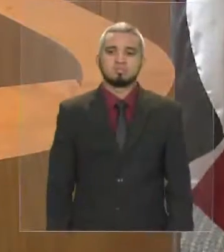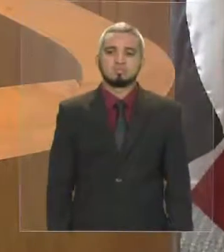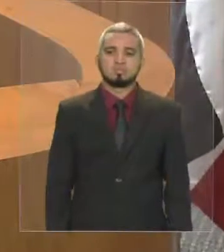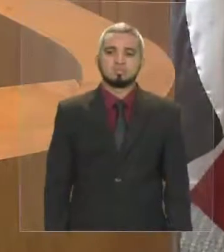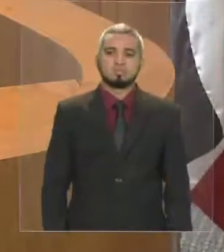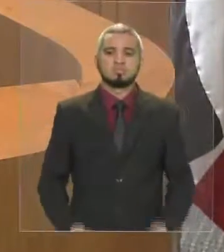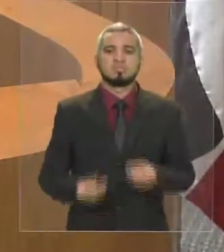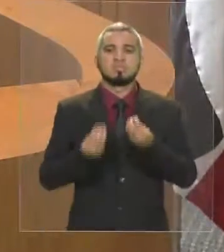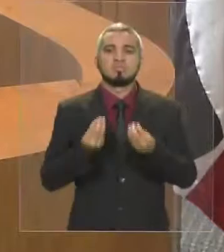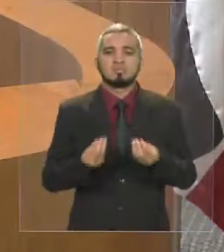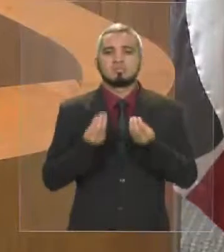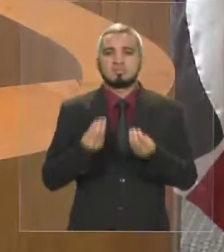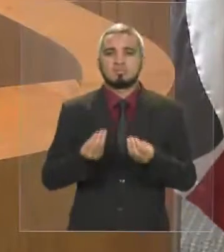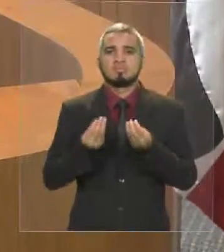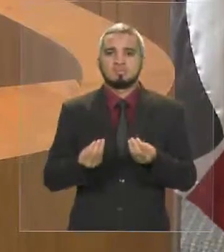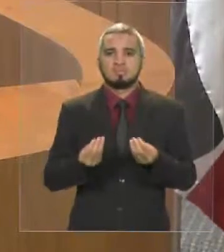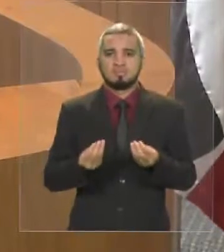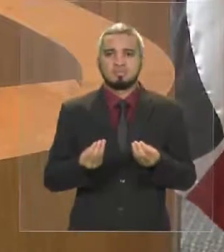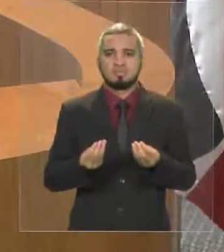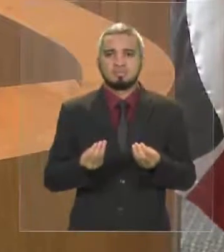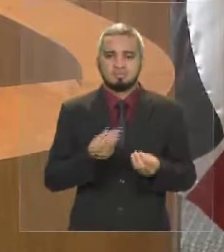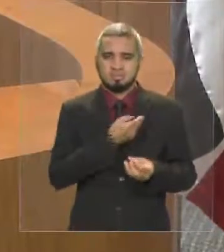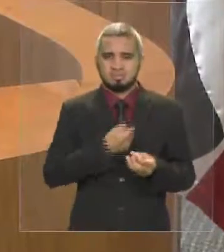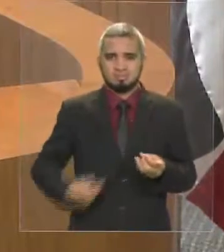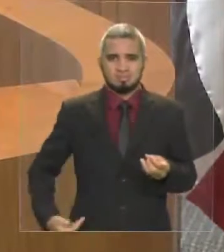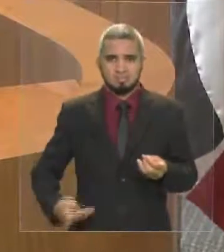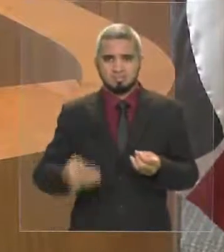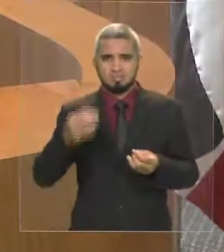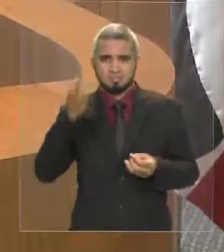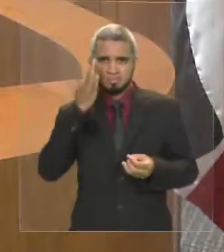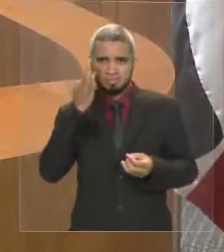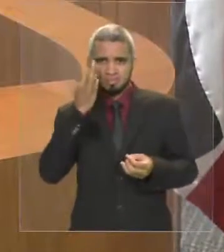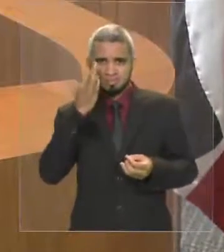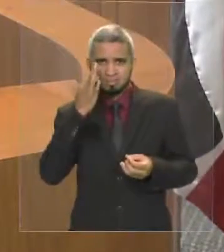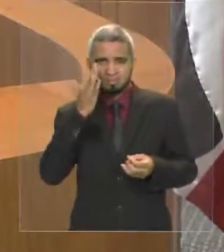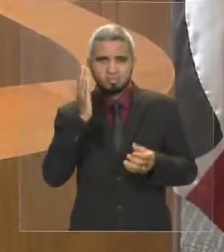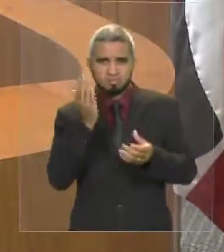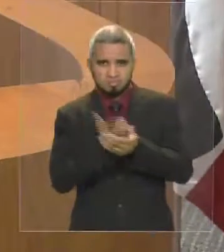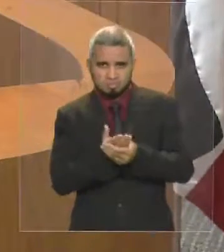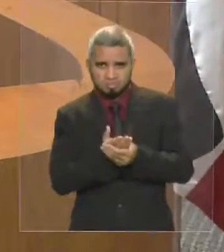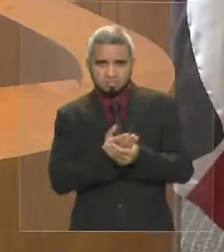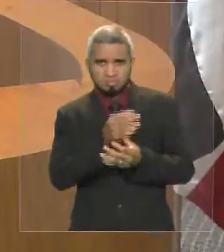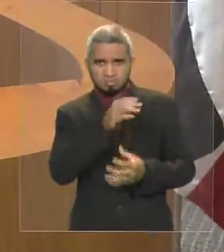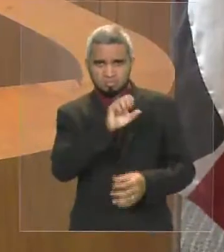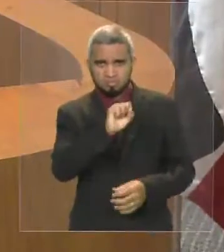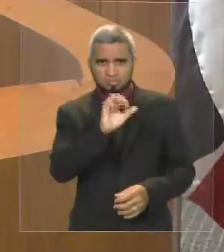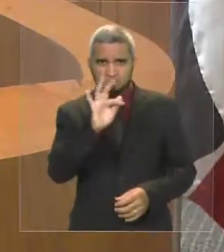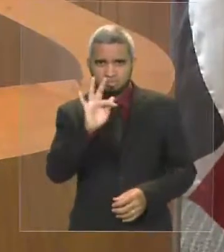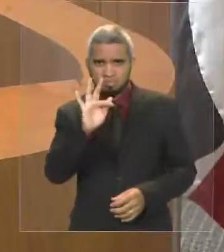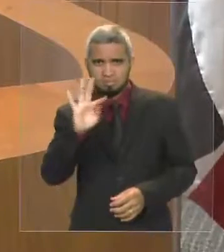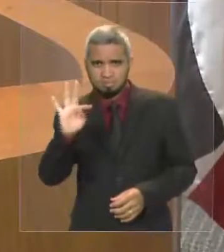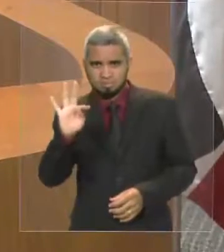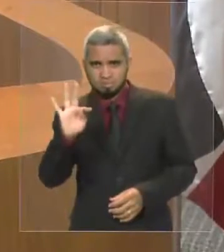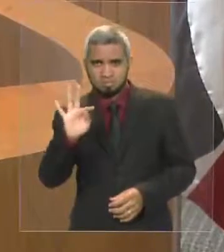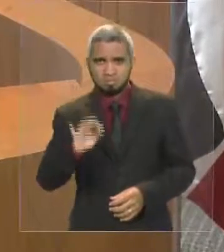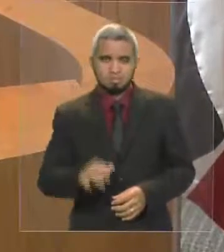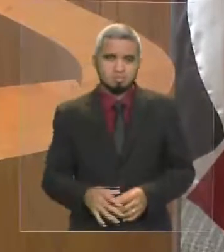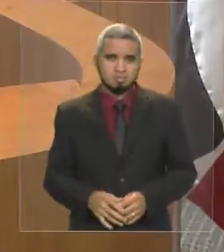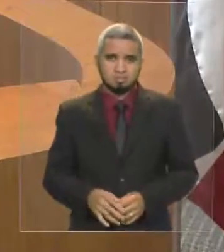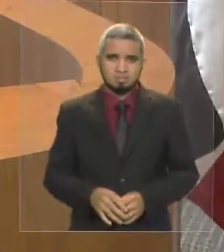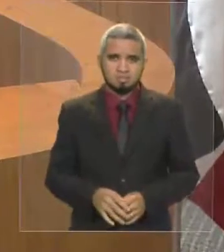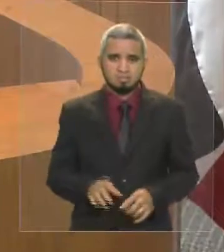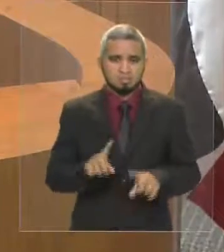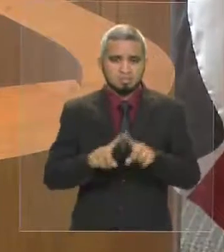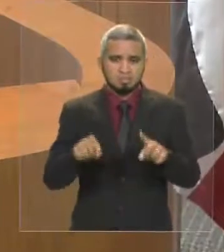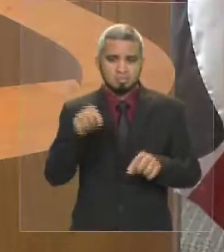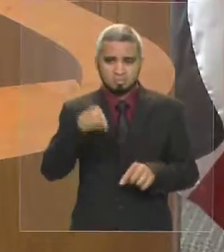do Estado ingressou com uma ação no Supremo Tribunal Federal exigindo o cumprimento do imposto sobre as grandes fortunas. E